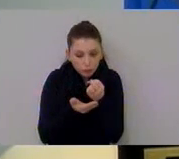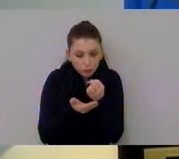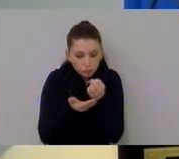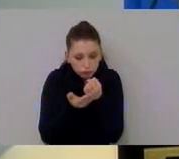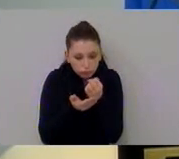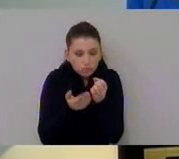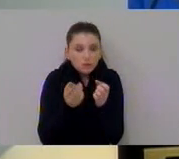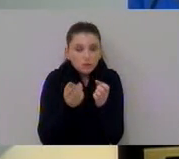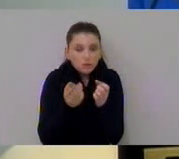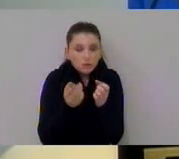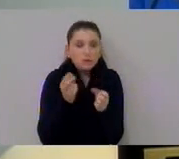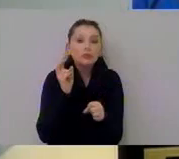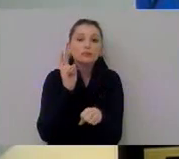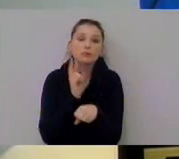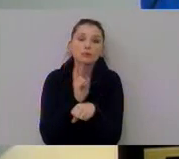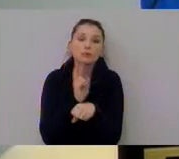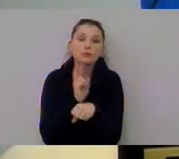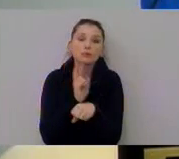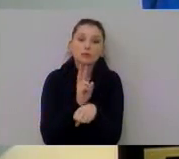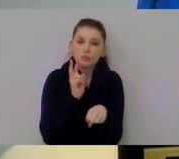Então,